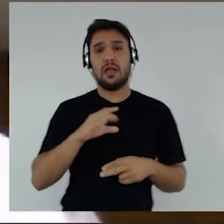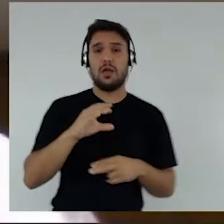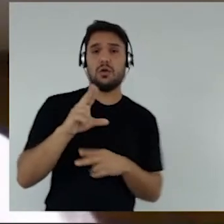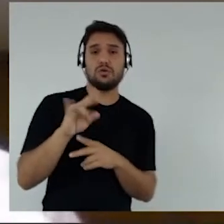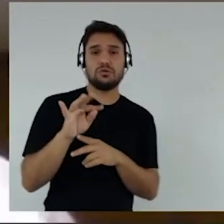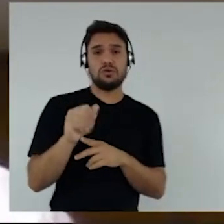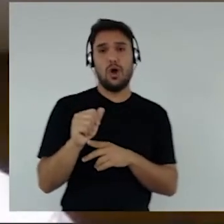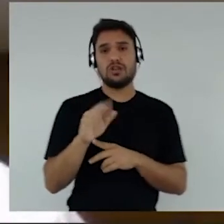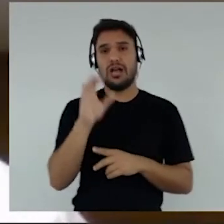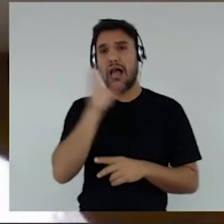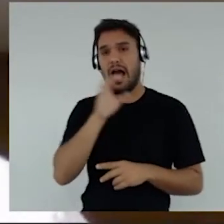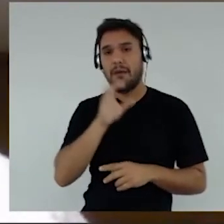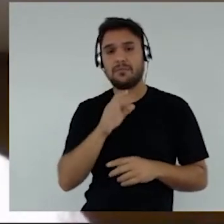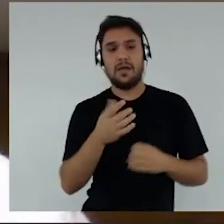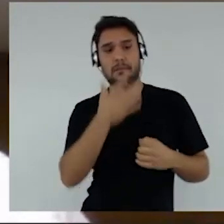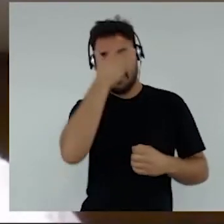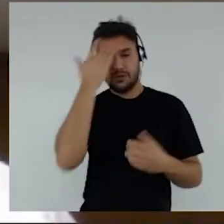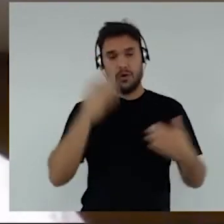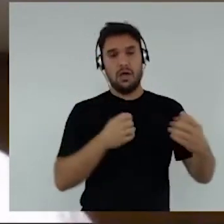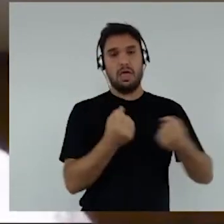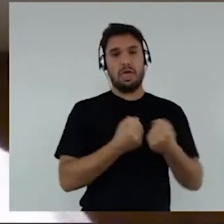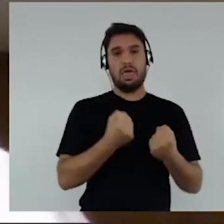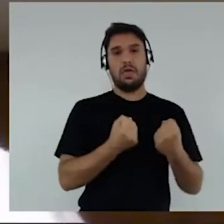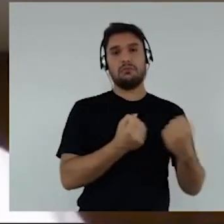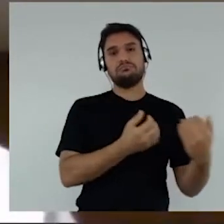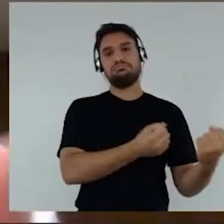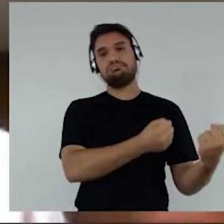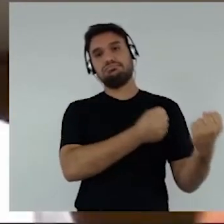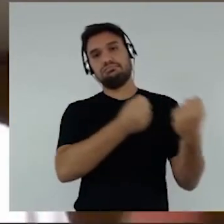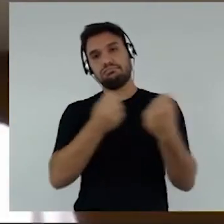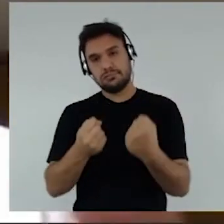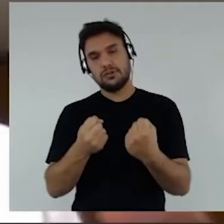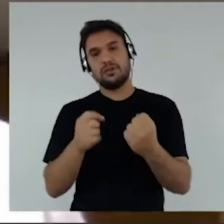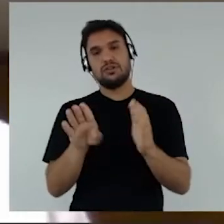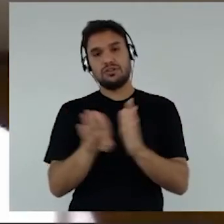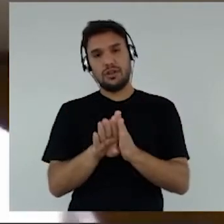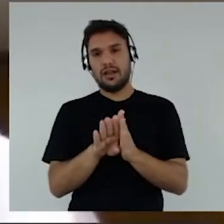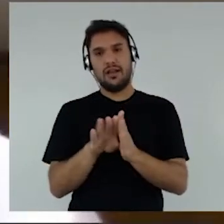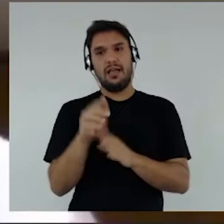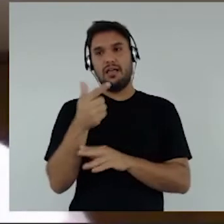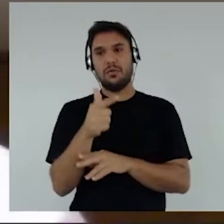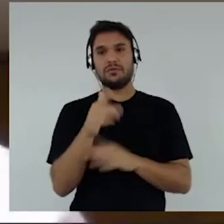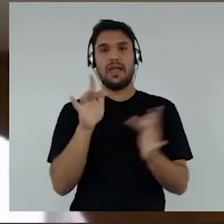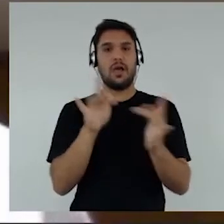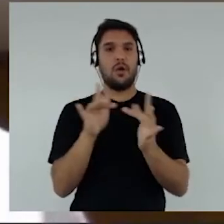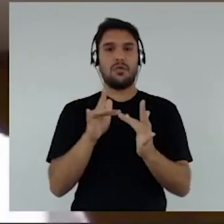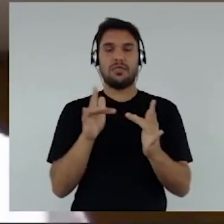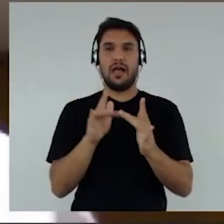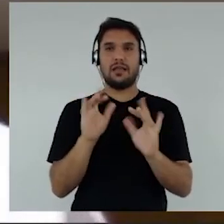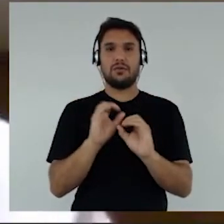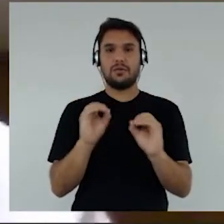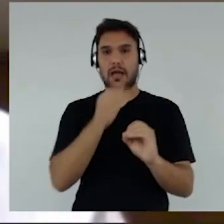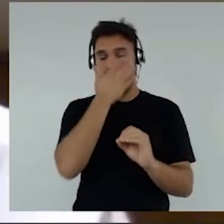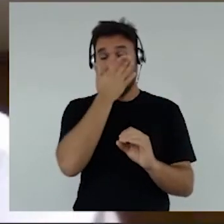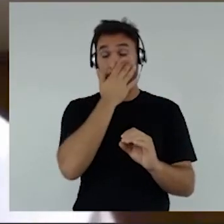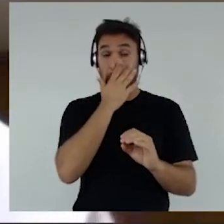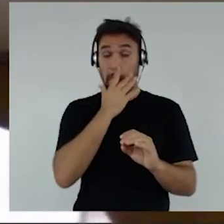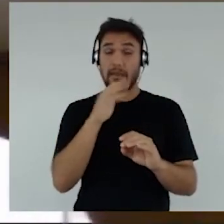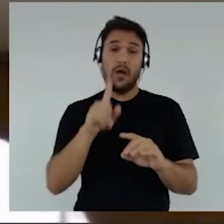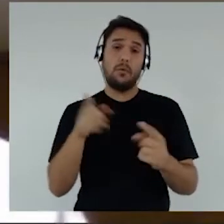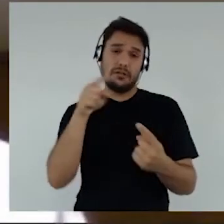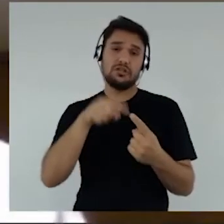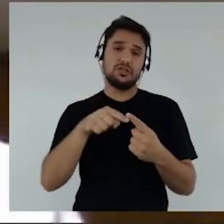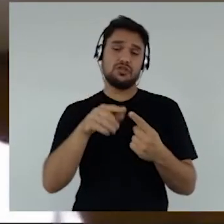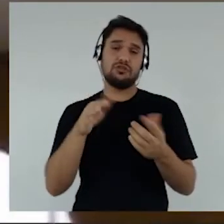custódia drive-thru, quer dizer, o cidadão vem lá no camburão, ele é transportado e praticamente não tem esse contato, que é o objetivo final